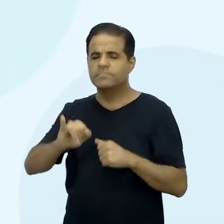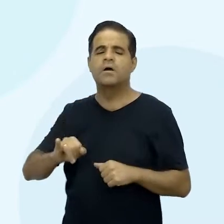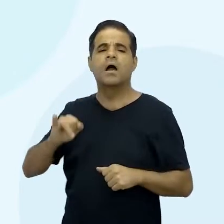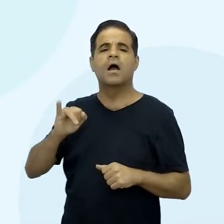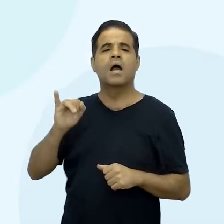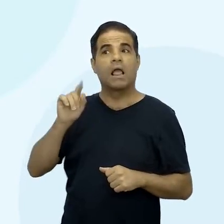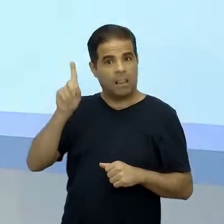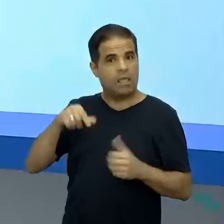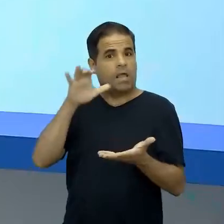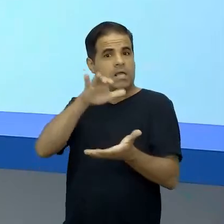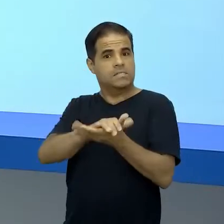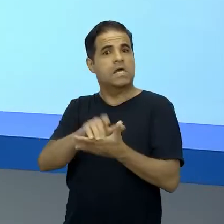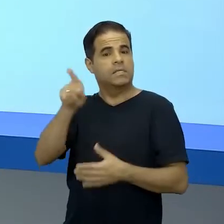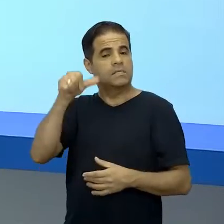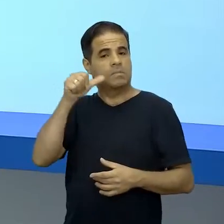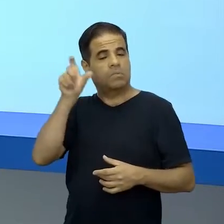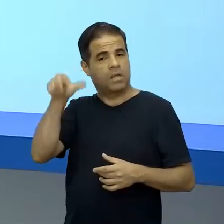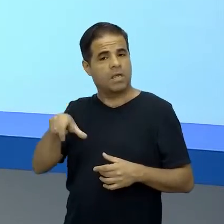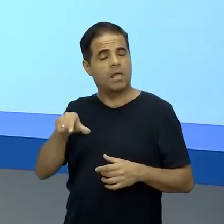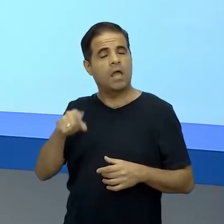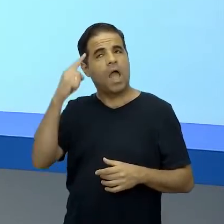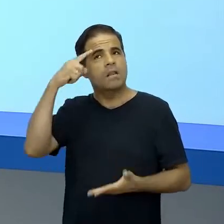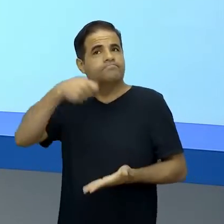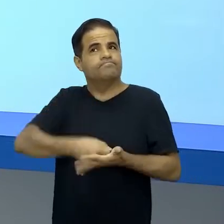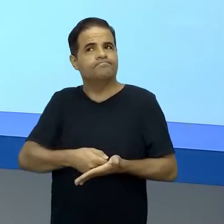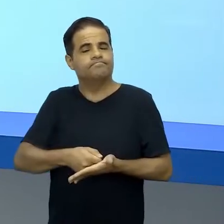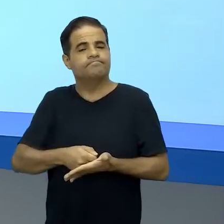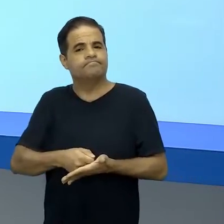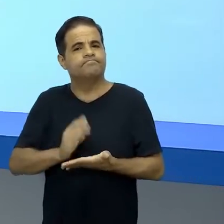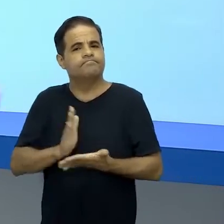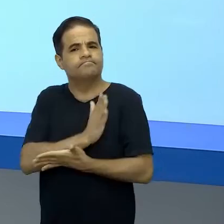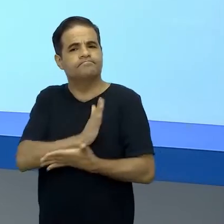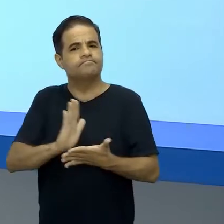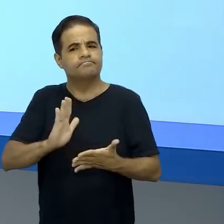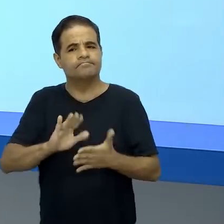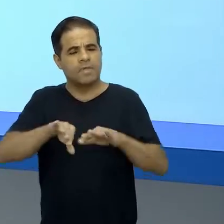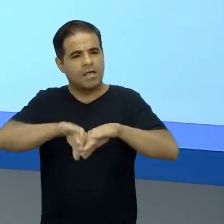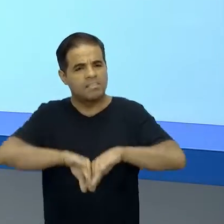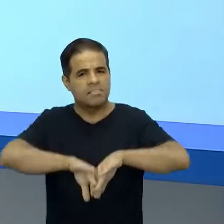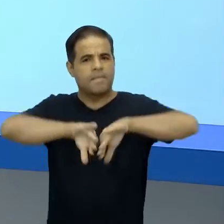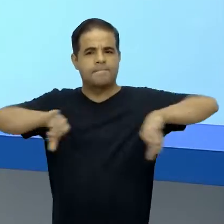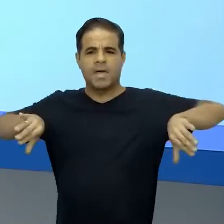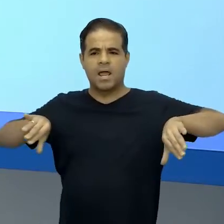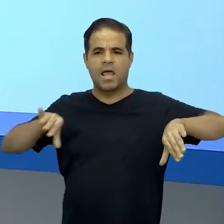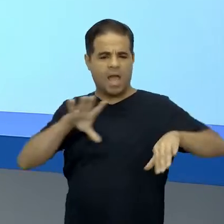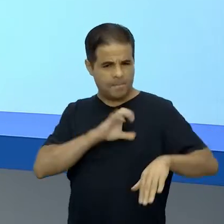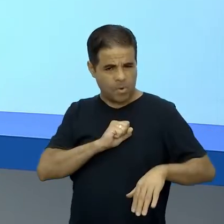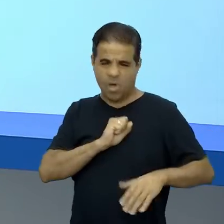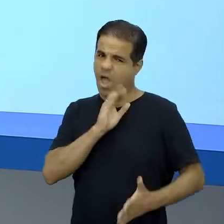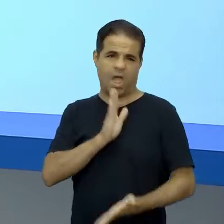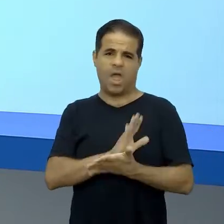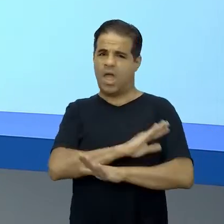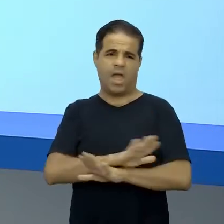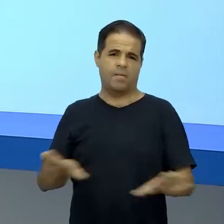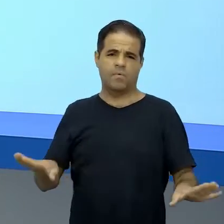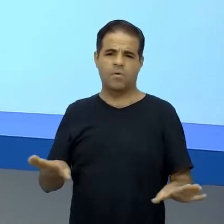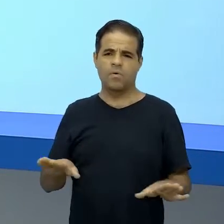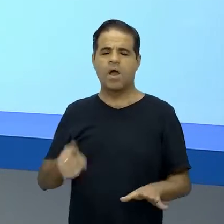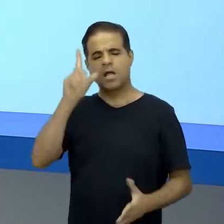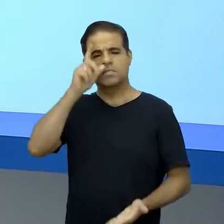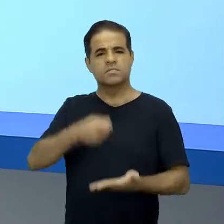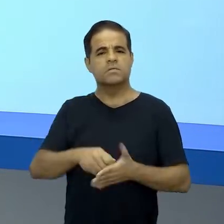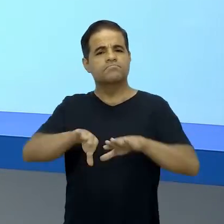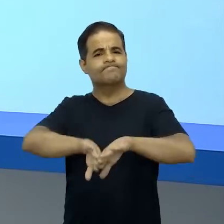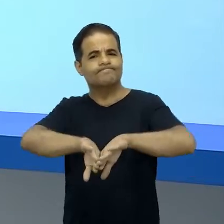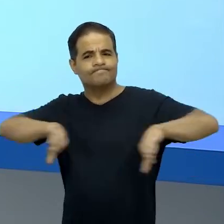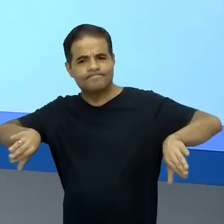Ela era casada e aí ela resolveu se separar. Eles se separaram, acabou o amor e eles se separaram. Mas eles